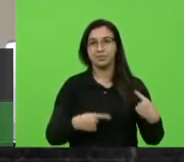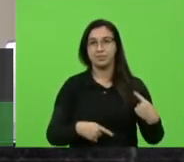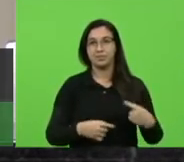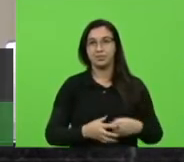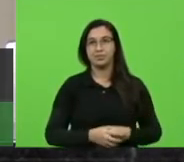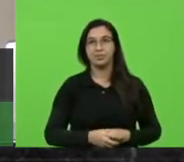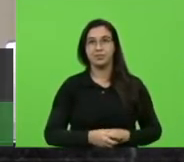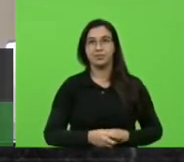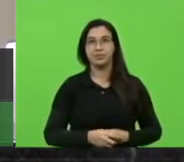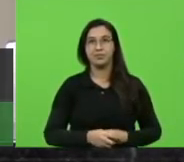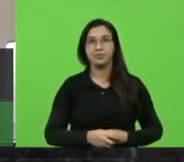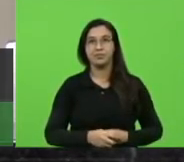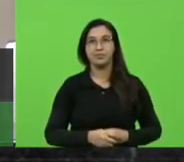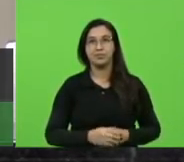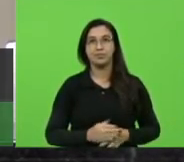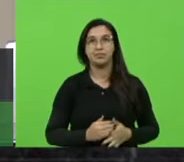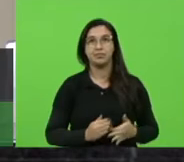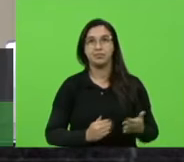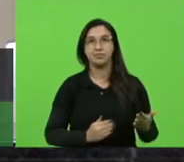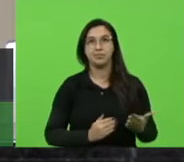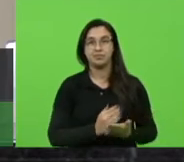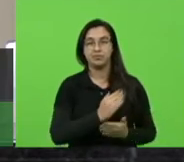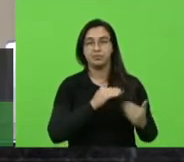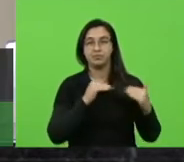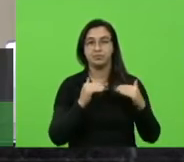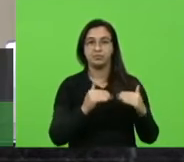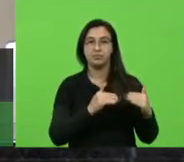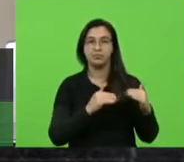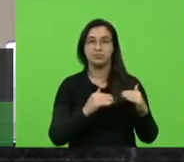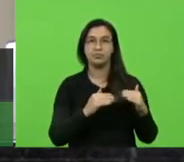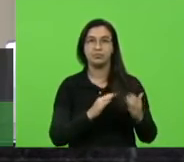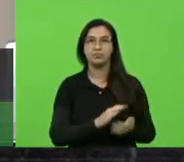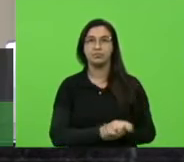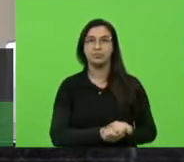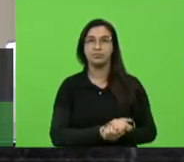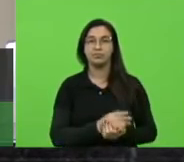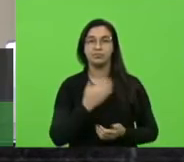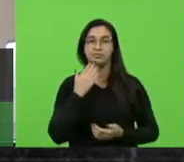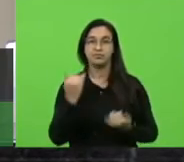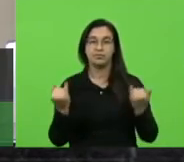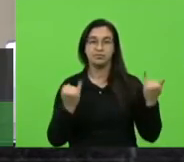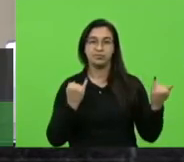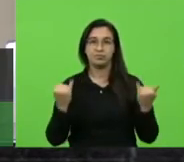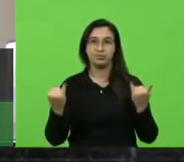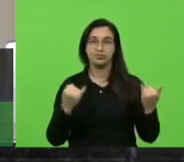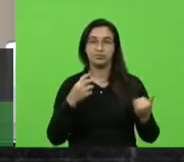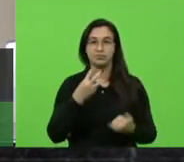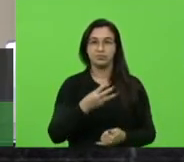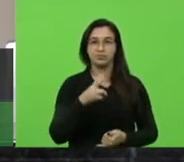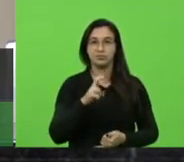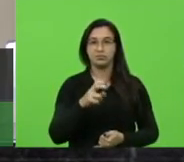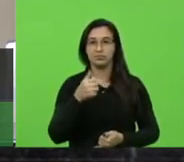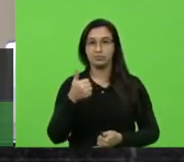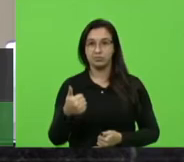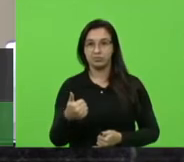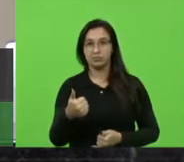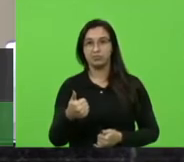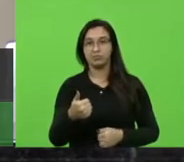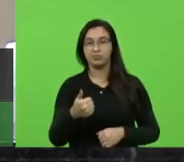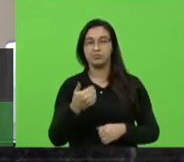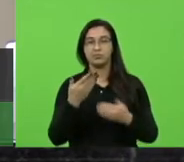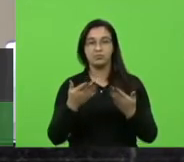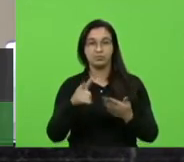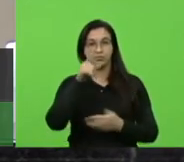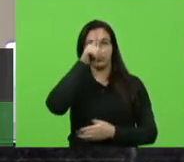Deputados que aprovam, permaneçam como se encontram. Aprovado por unanimidade. Pedido de informação 351, autor deputado Sargento